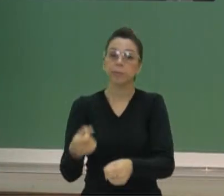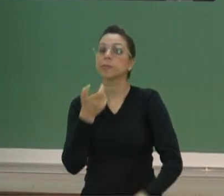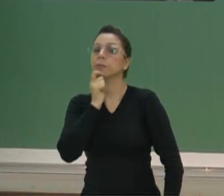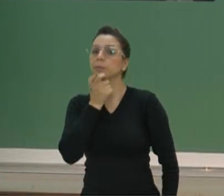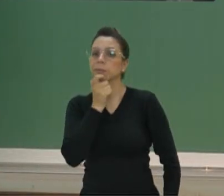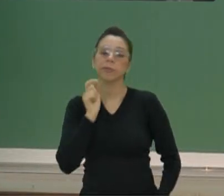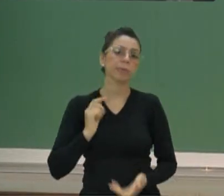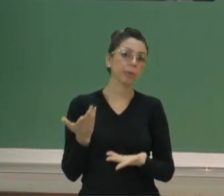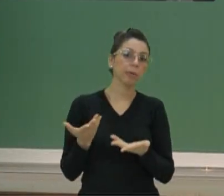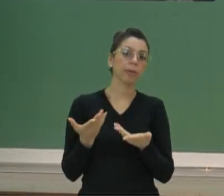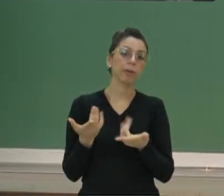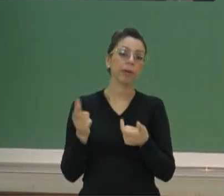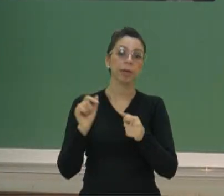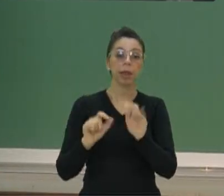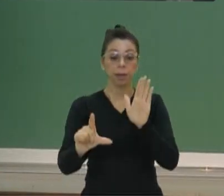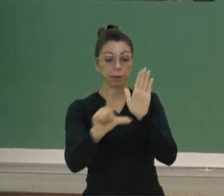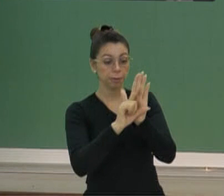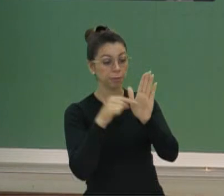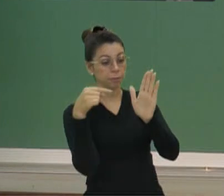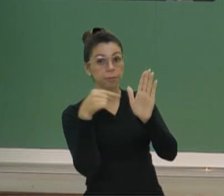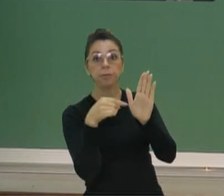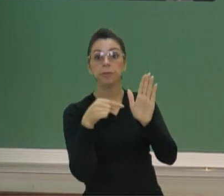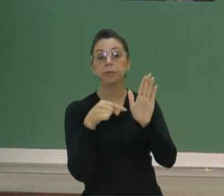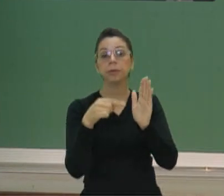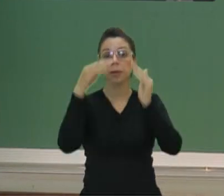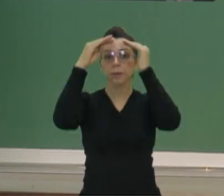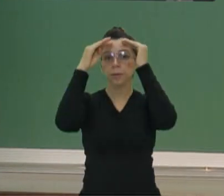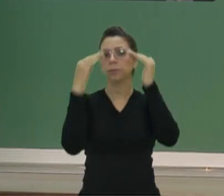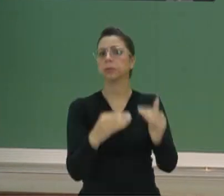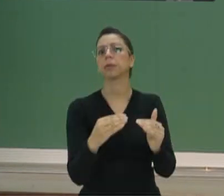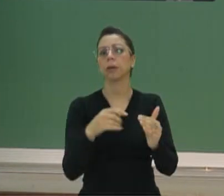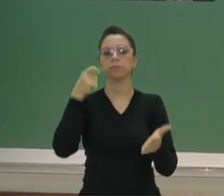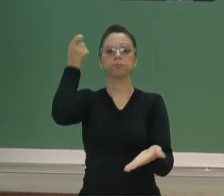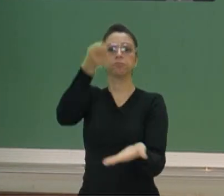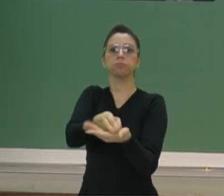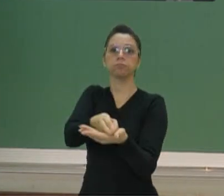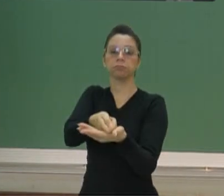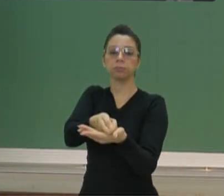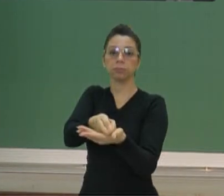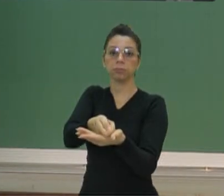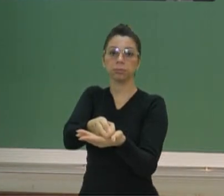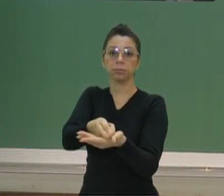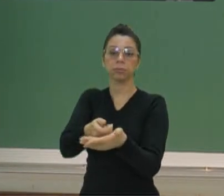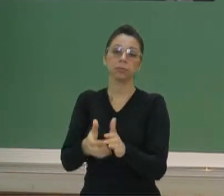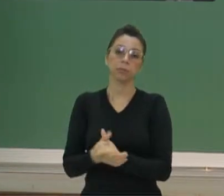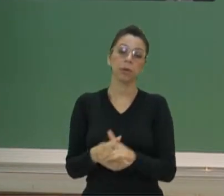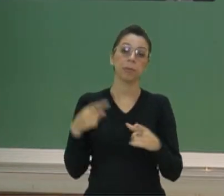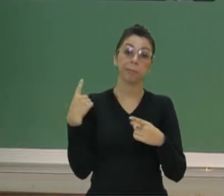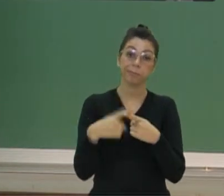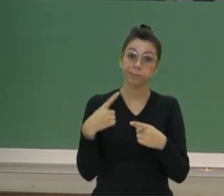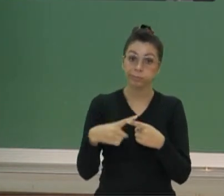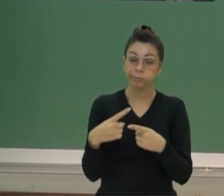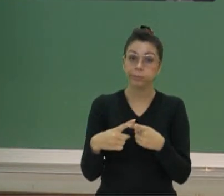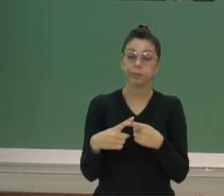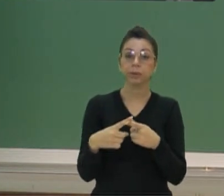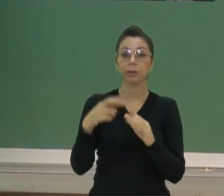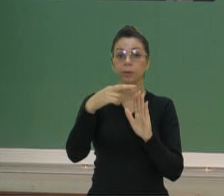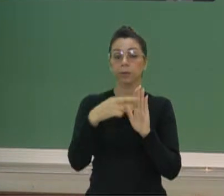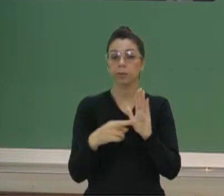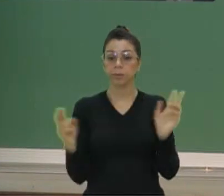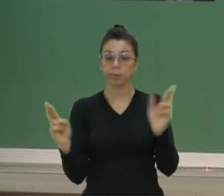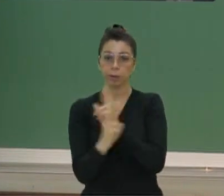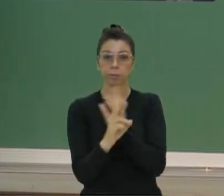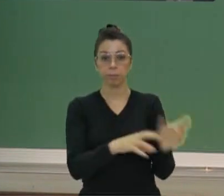ingleses faziam com que essas leis fossem literalmente colocadas em prática, lógico, por estabelecerem uma